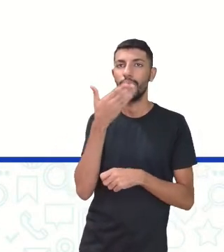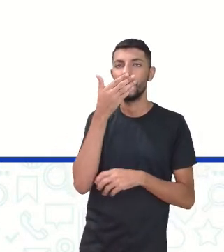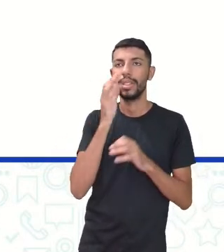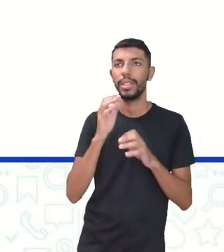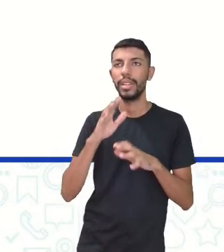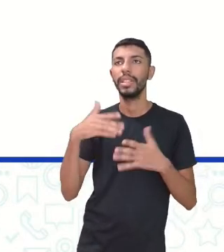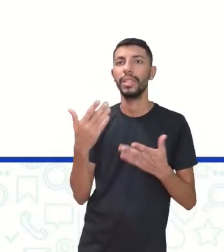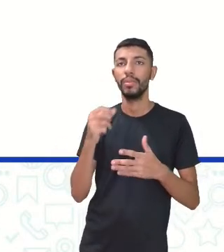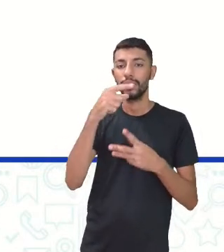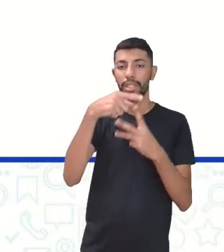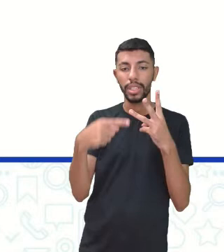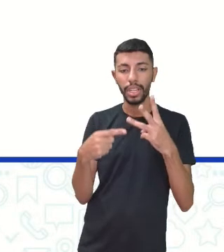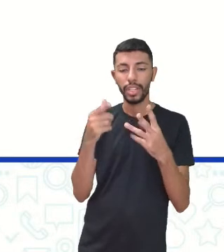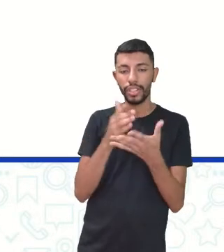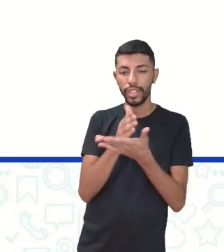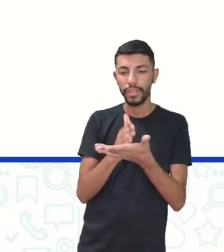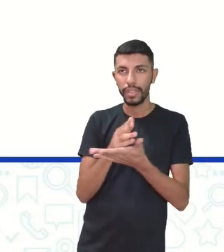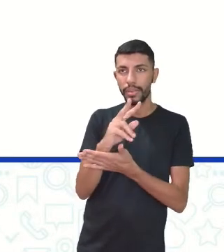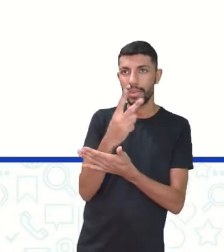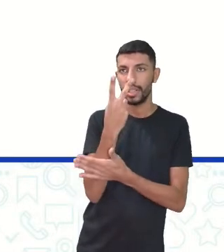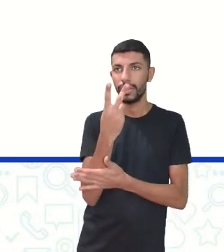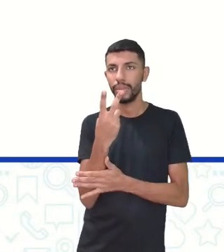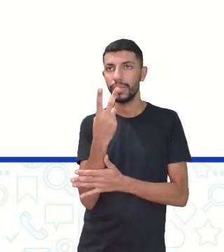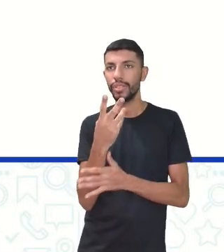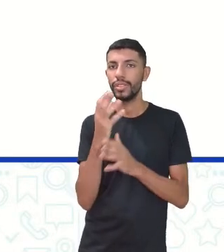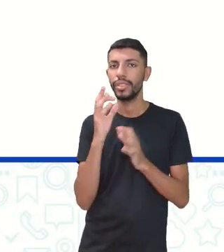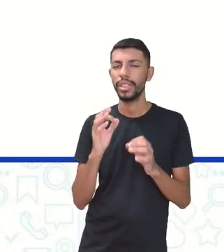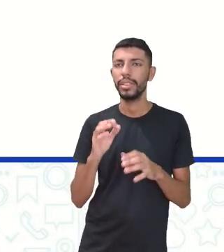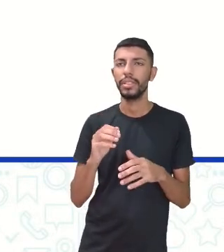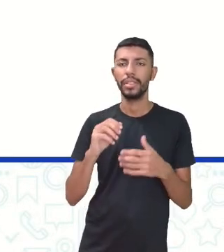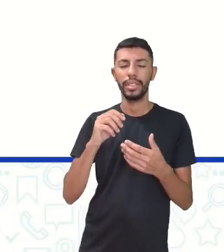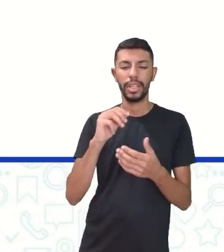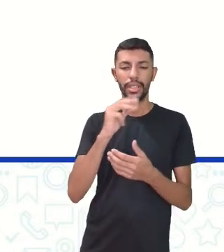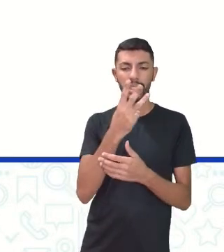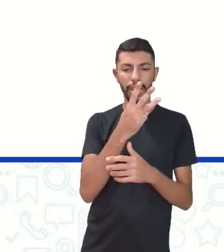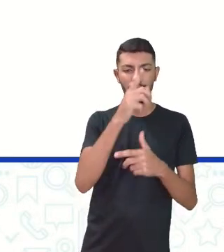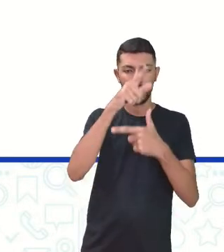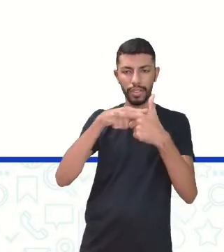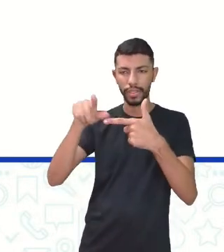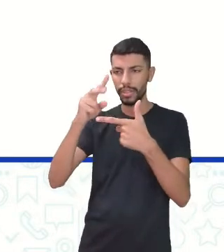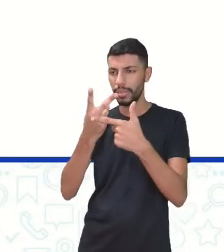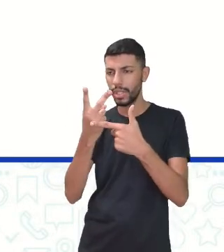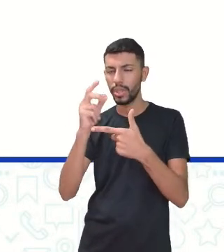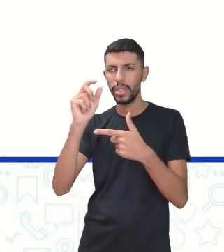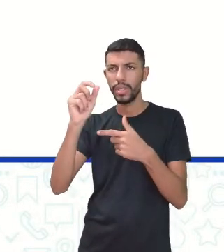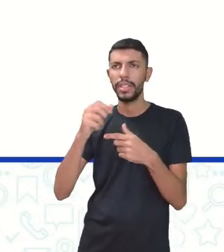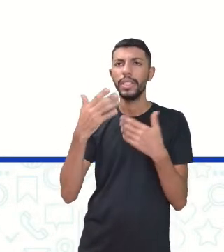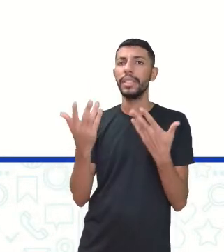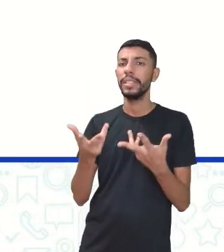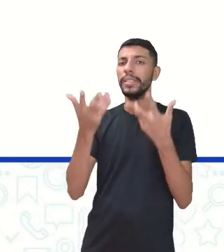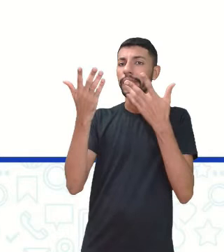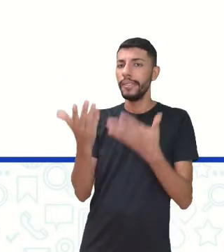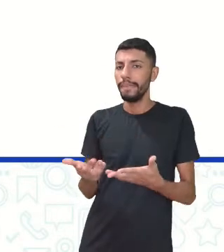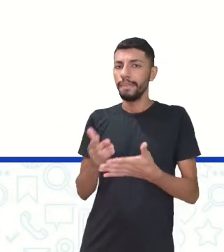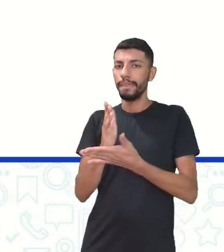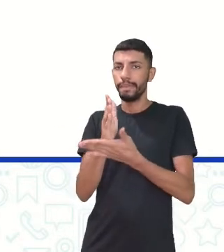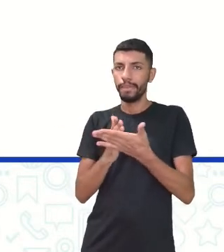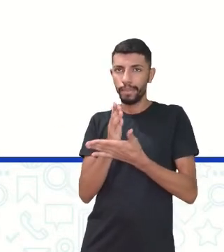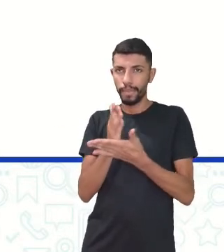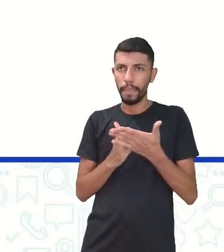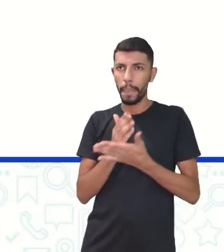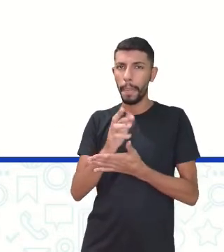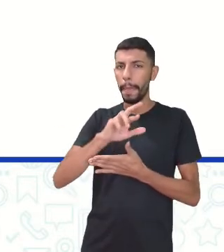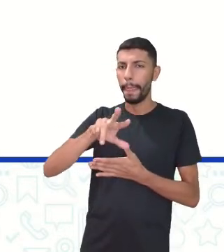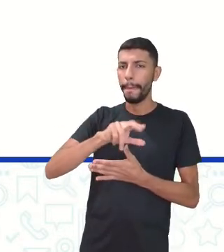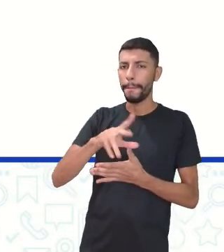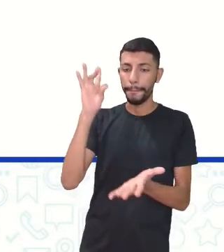2 pessoas, certo? Então, quando eu tenho 3 paçocas para dividir para 2 pessoas, note que essa divisão aí não vai se dar